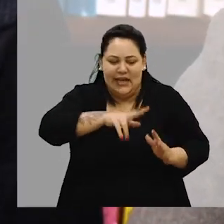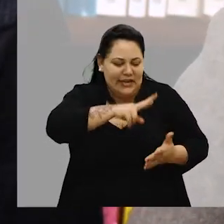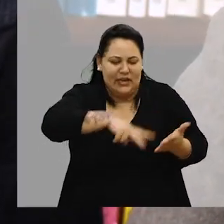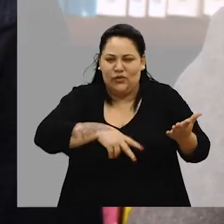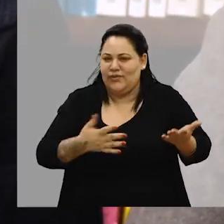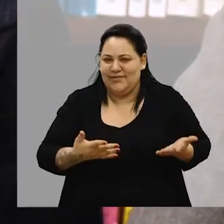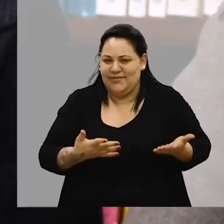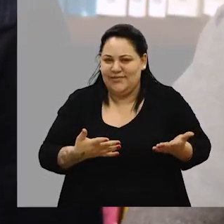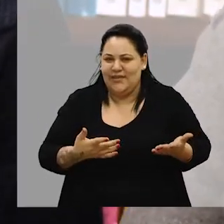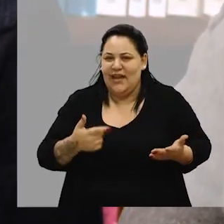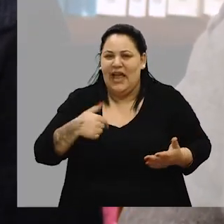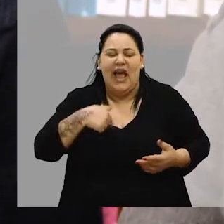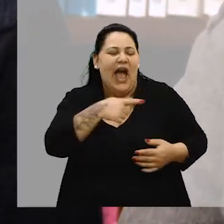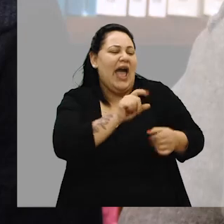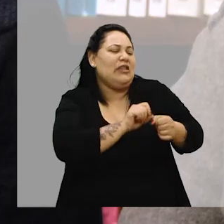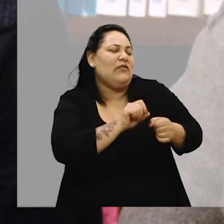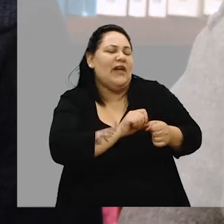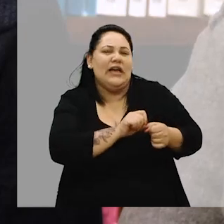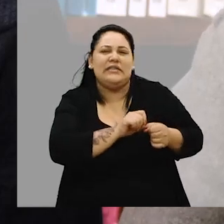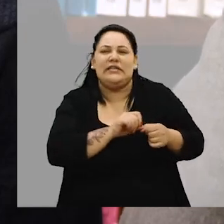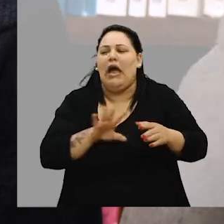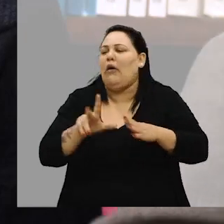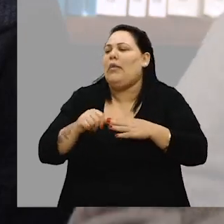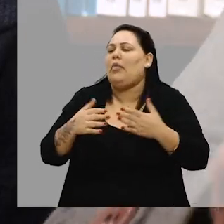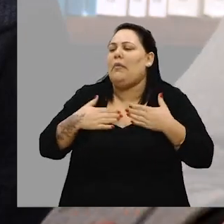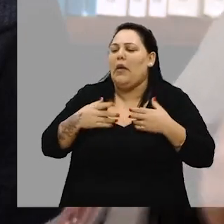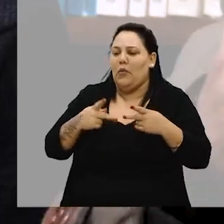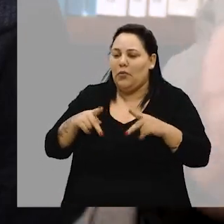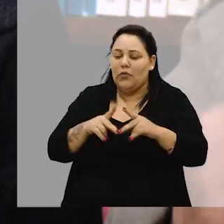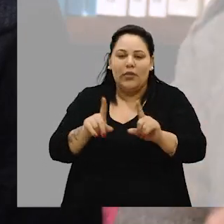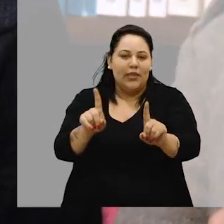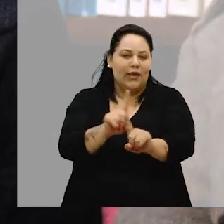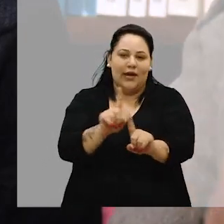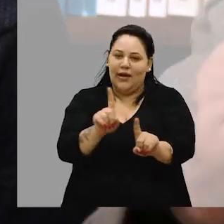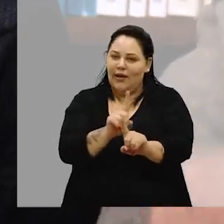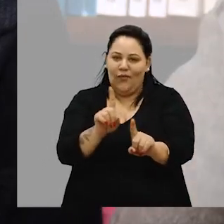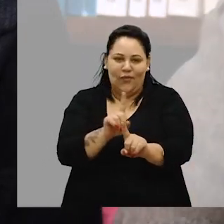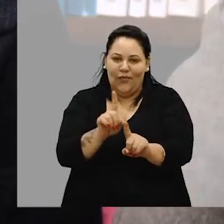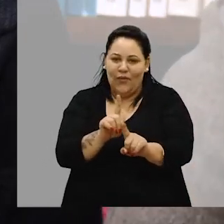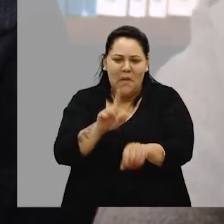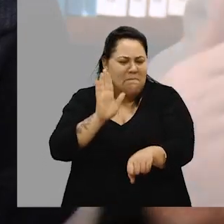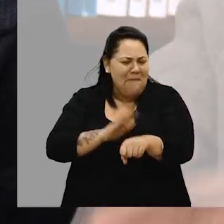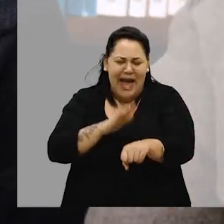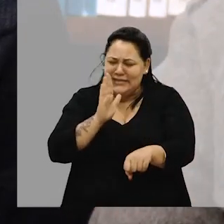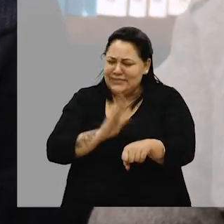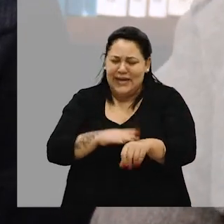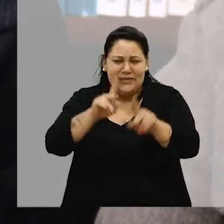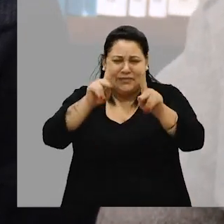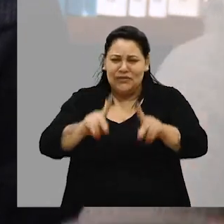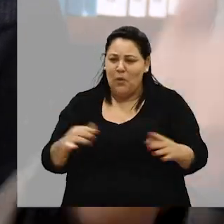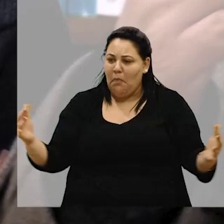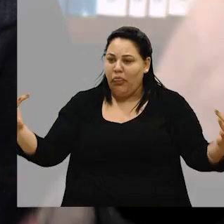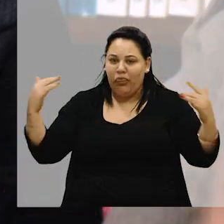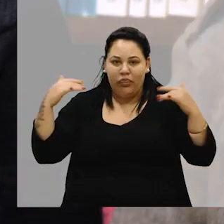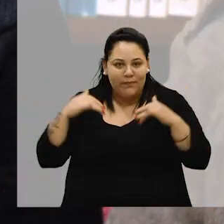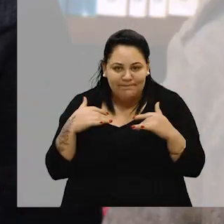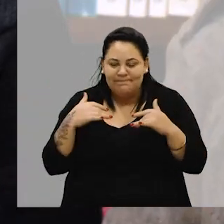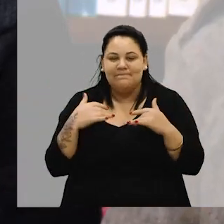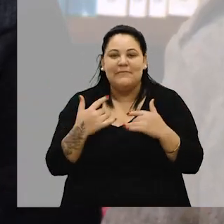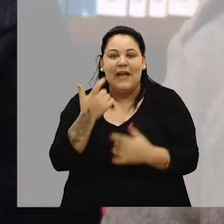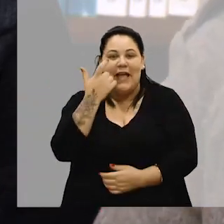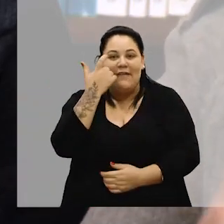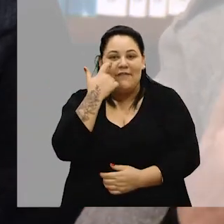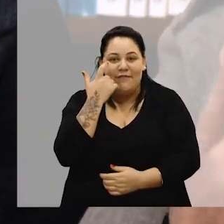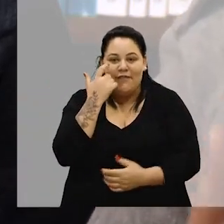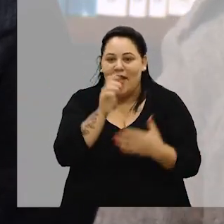concorrência. Não existe concorrência. Né? Você está tirando público. Não, muito pelo contrário. Quanto mais